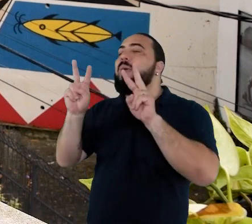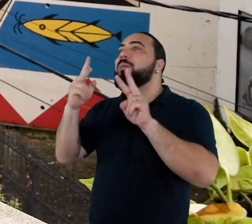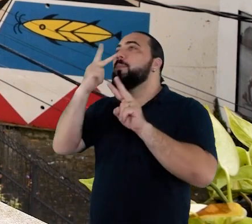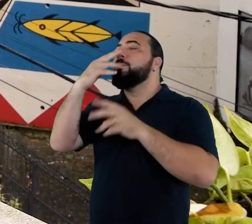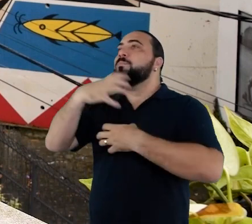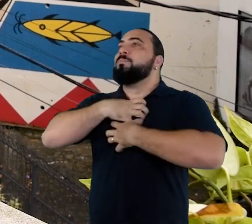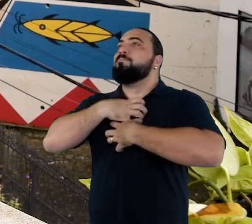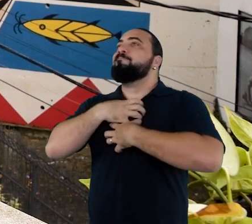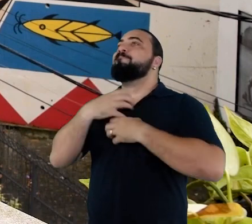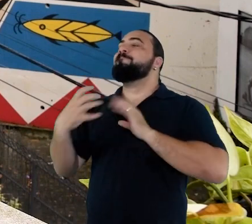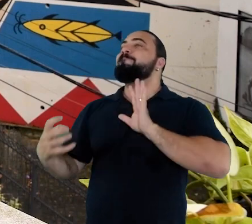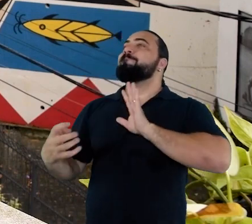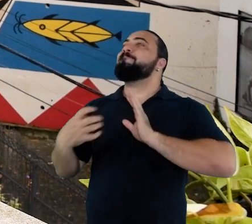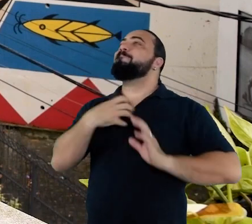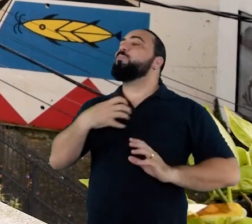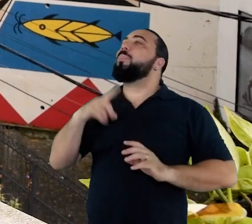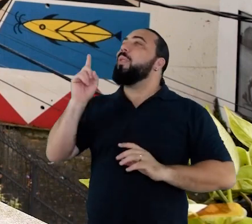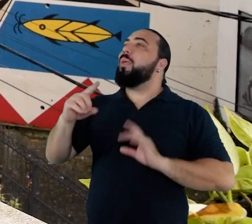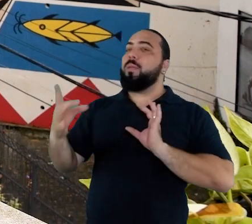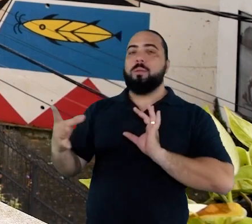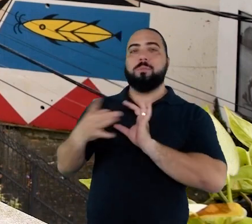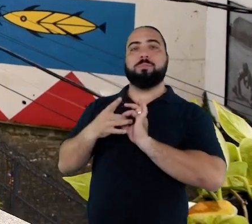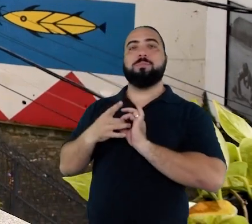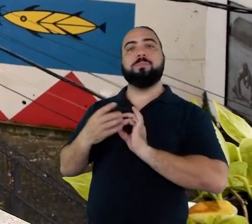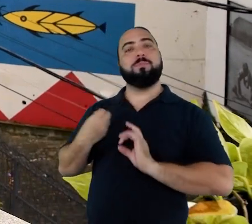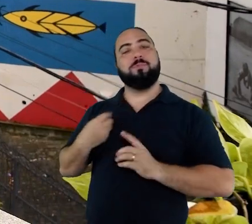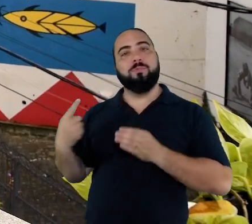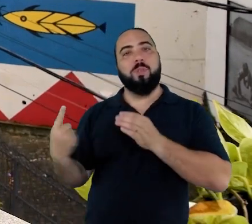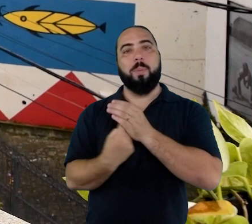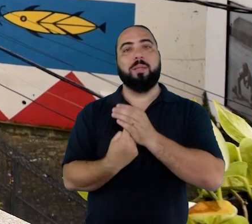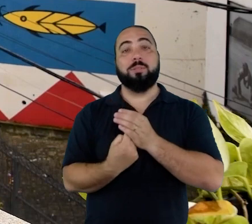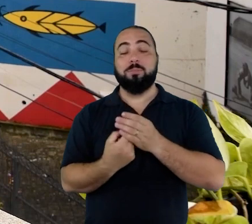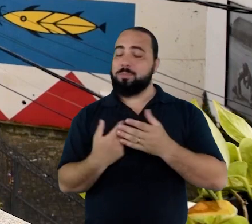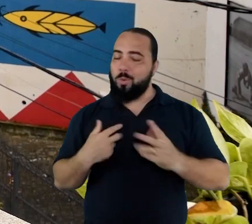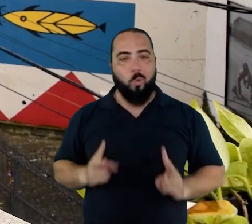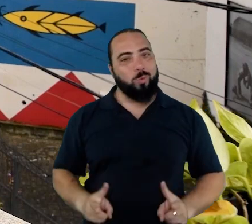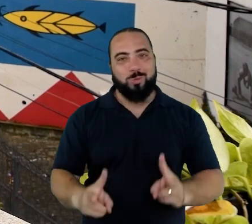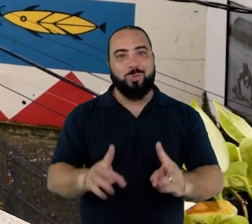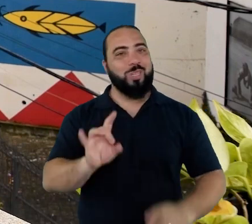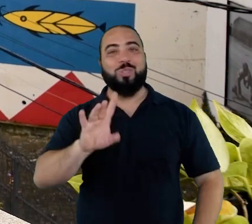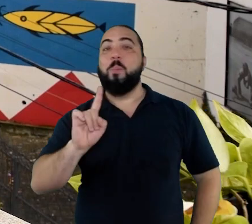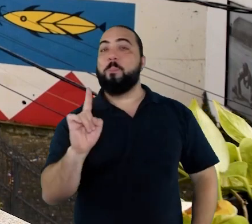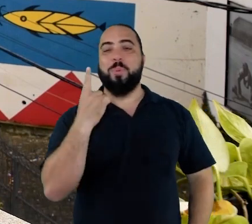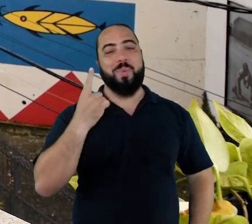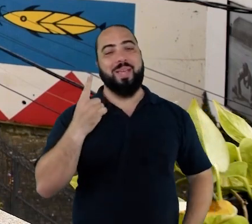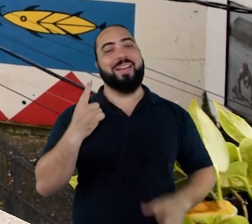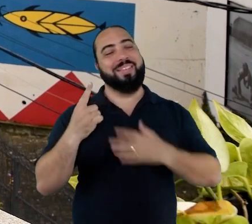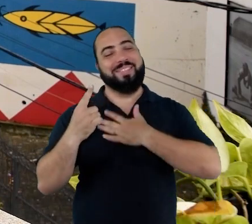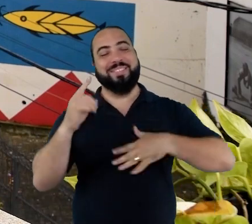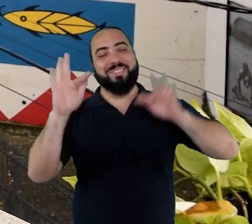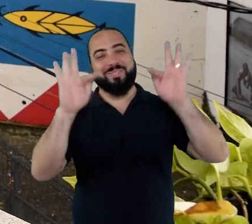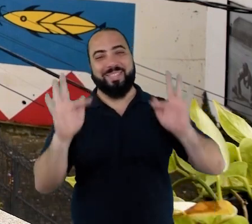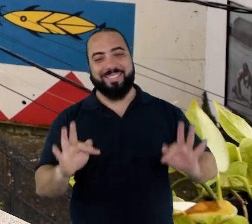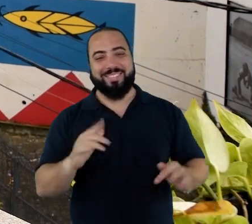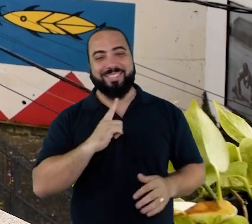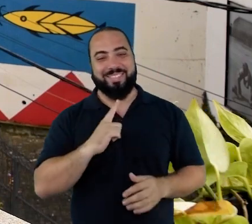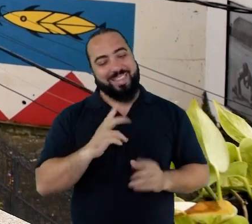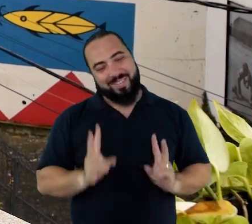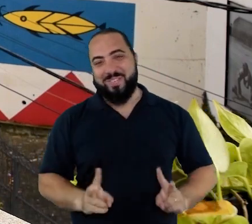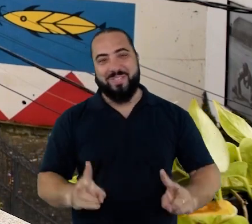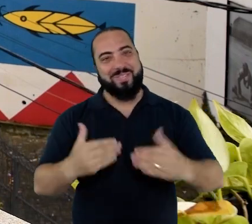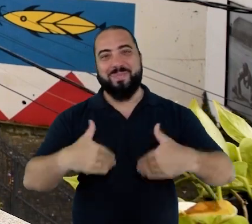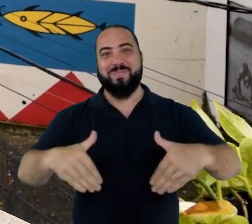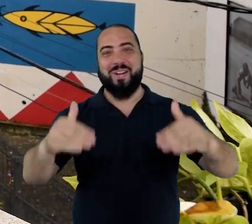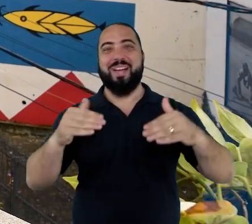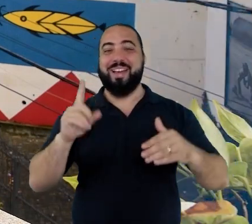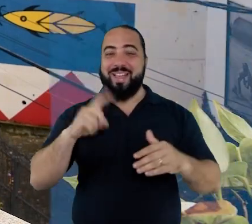se identificarem e se sentirem parte, né. E vamos que vamos, assim, é só a primeira, estou muito feliz. E vamos